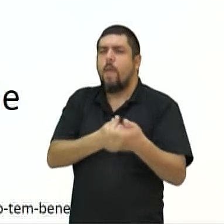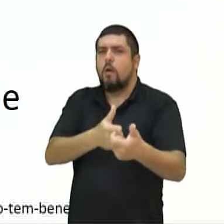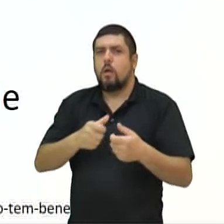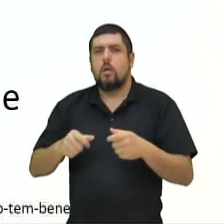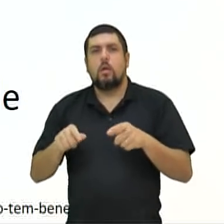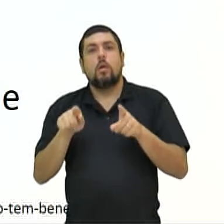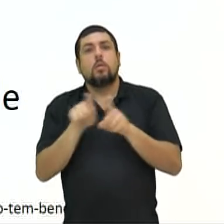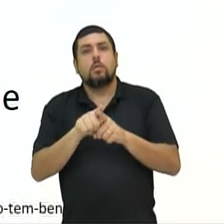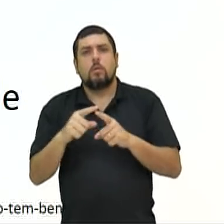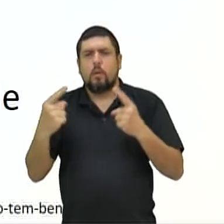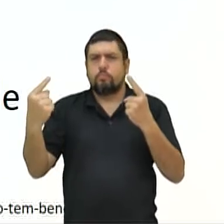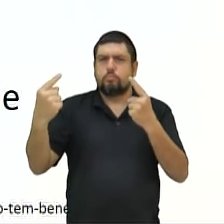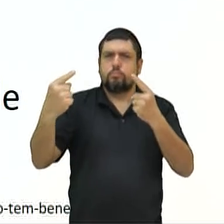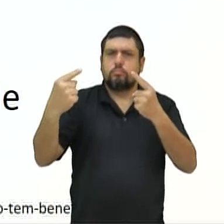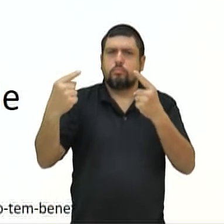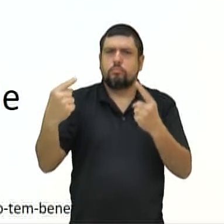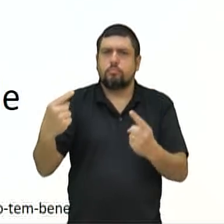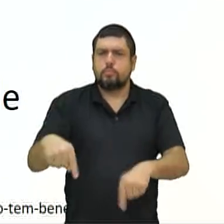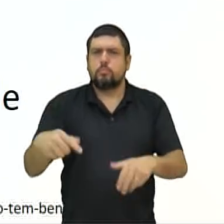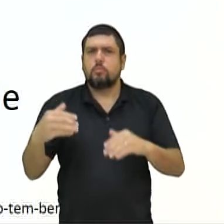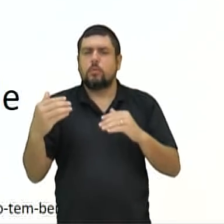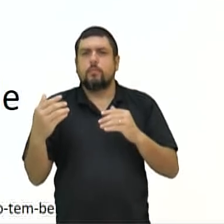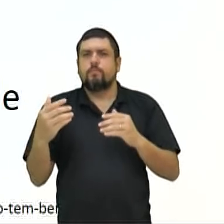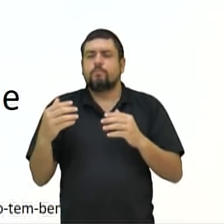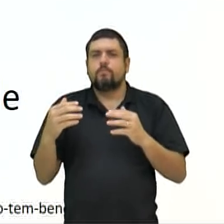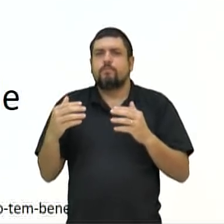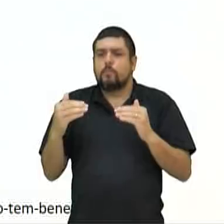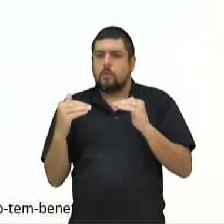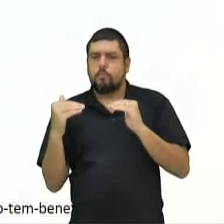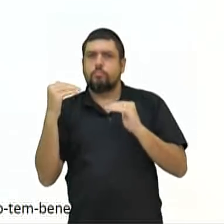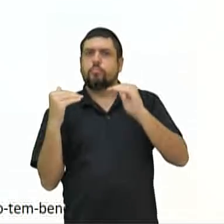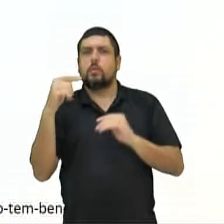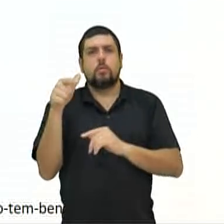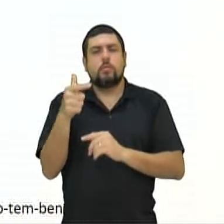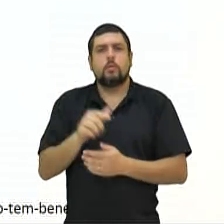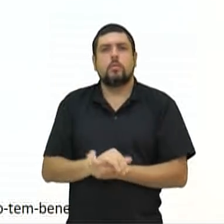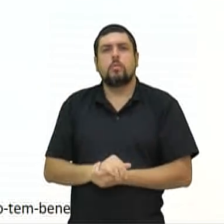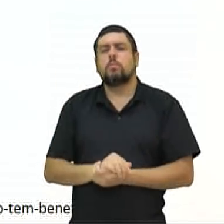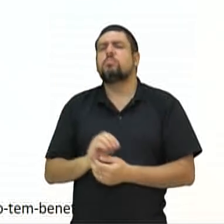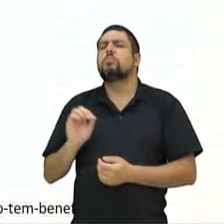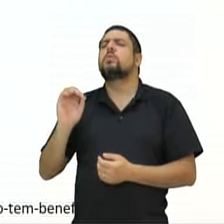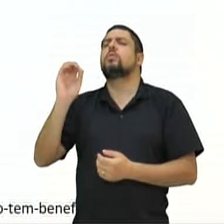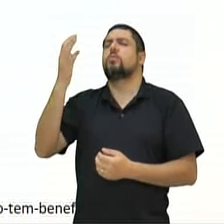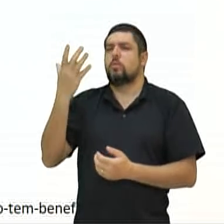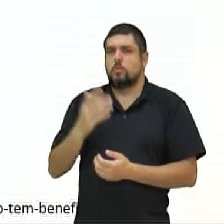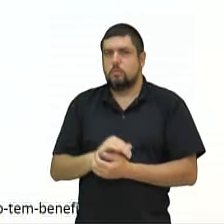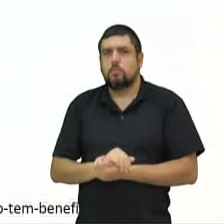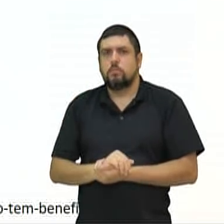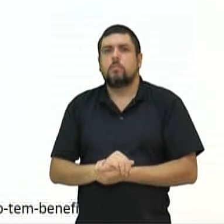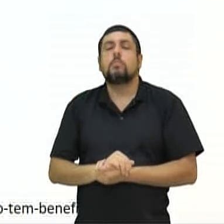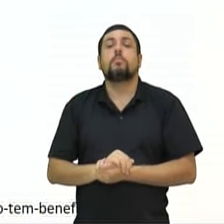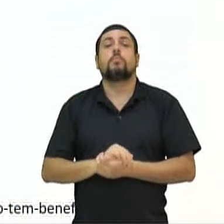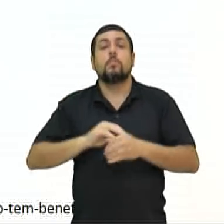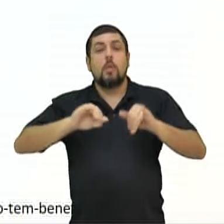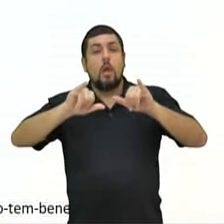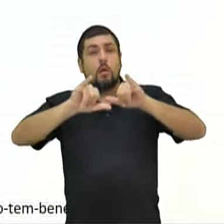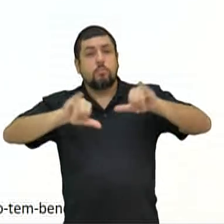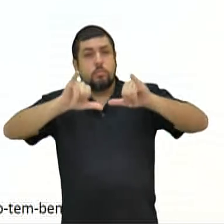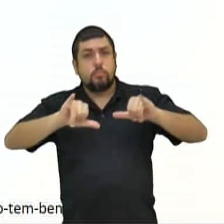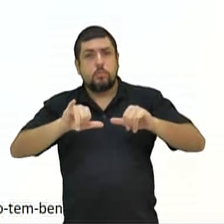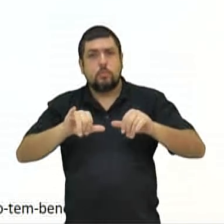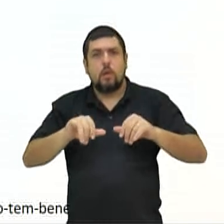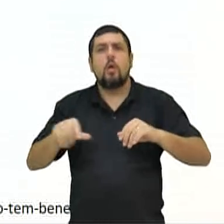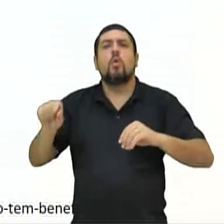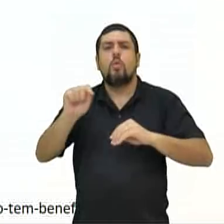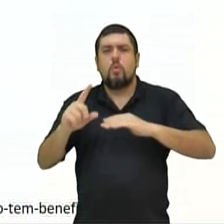prática de concorrência desleal por parte da marca. O que aconteceu aí? A propaganda leva o consumidor a